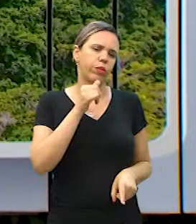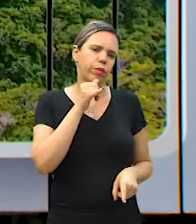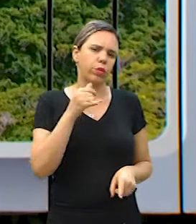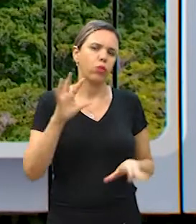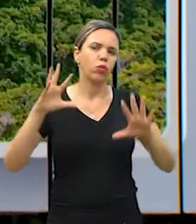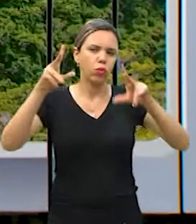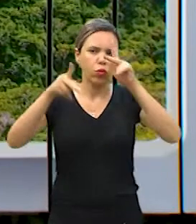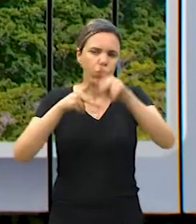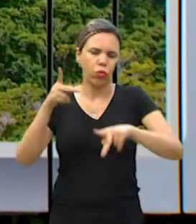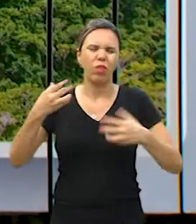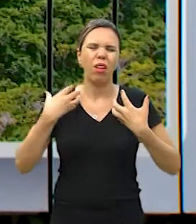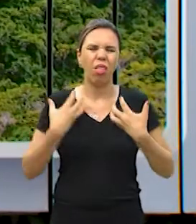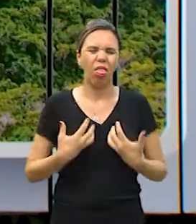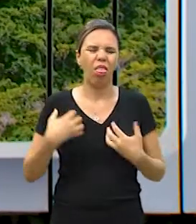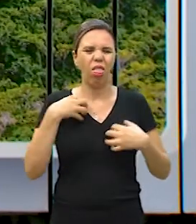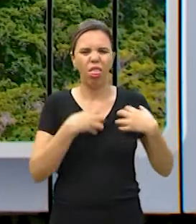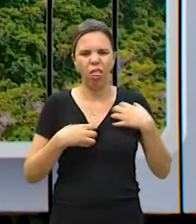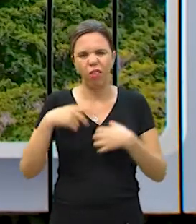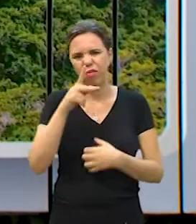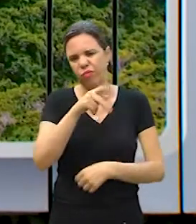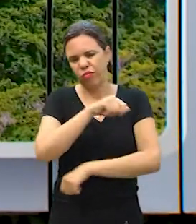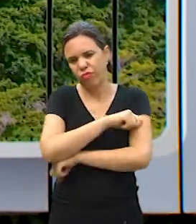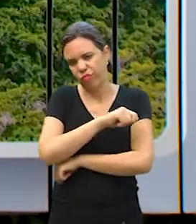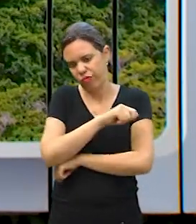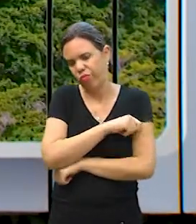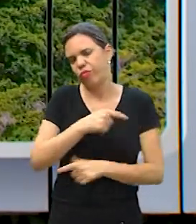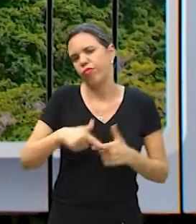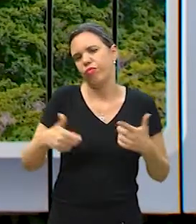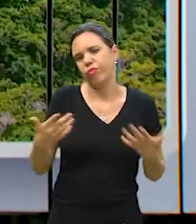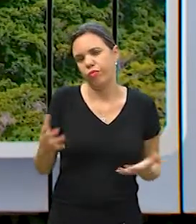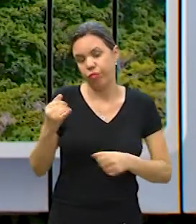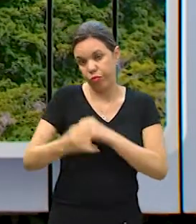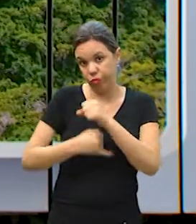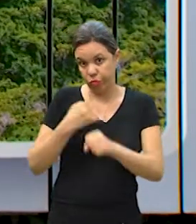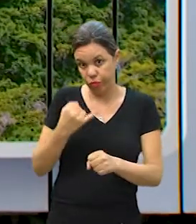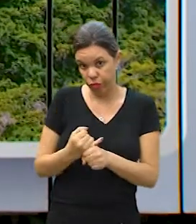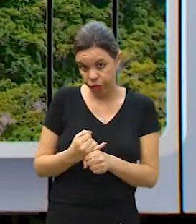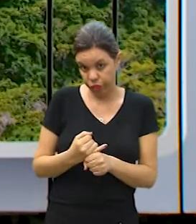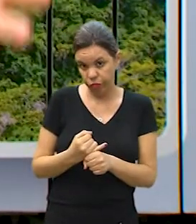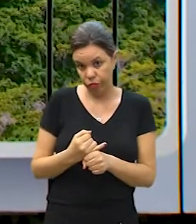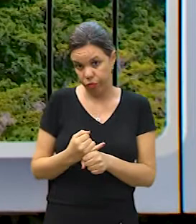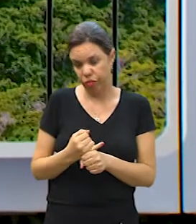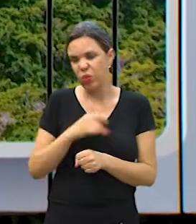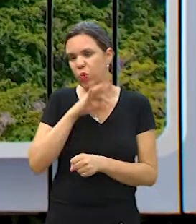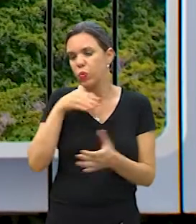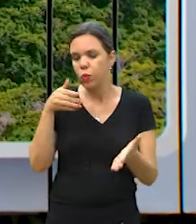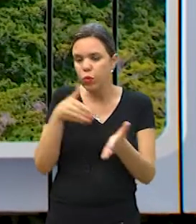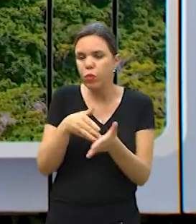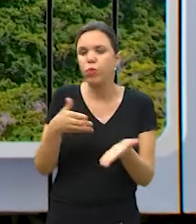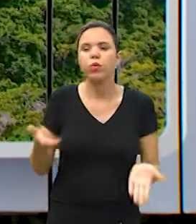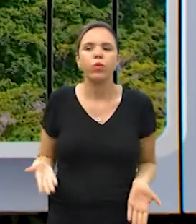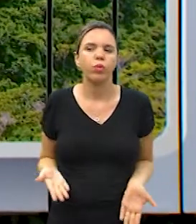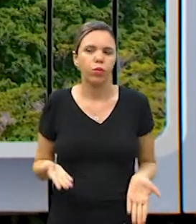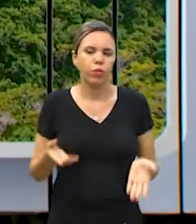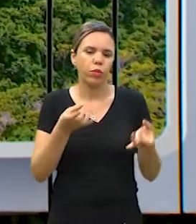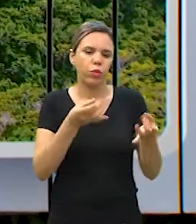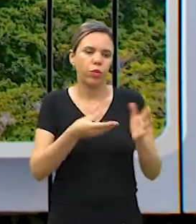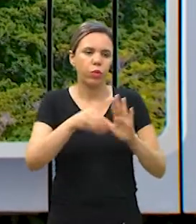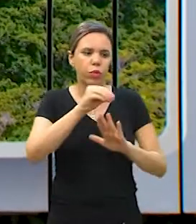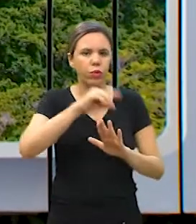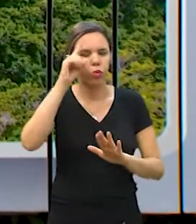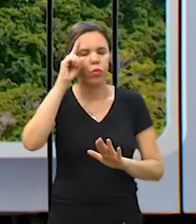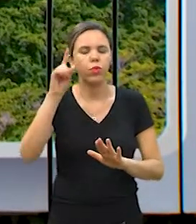por exemplo, todo mundo exausto, professores e alunos, com essa situação remota, internet limitada, saía